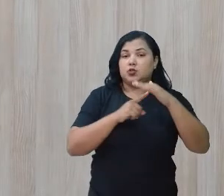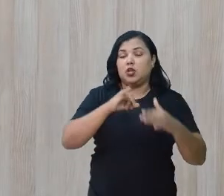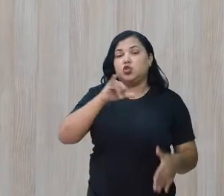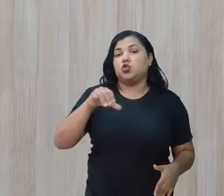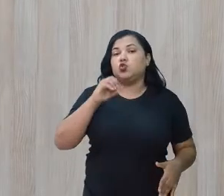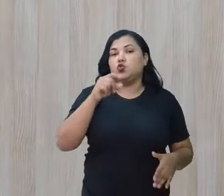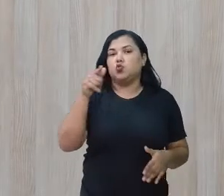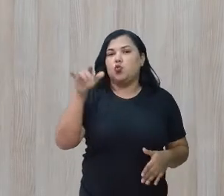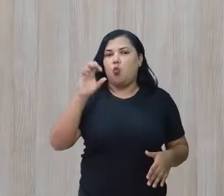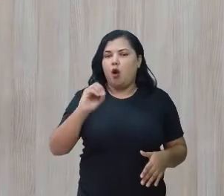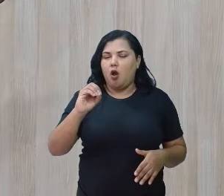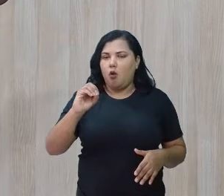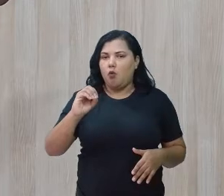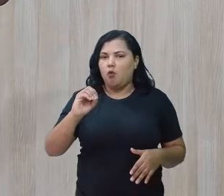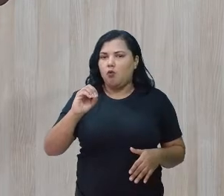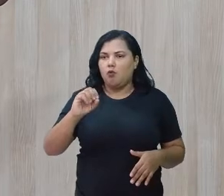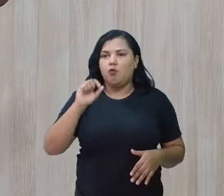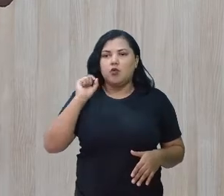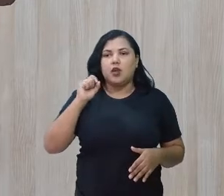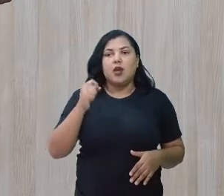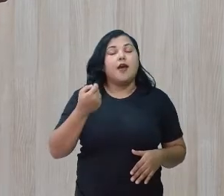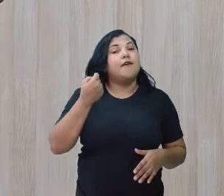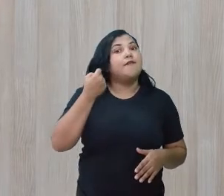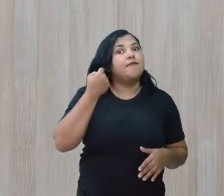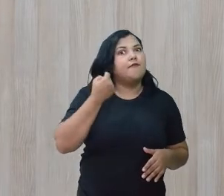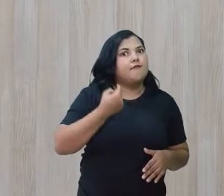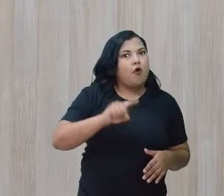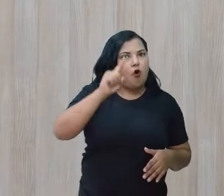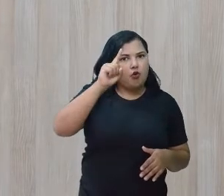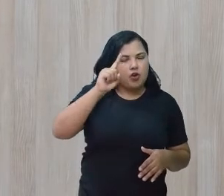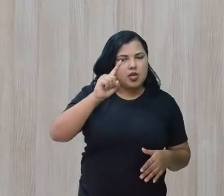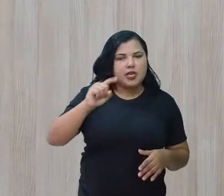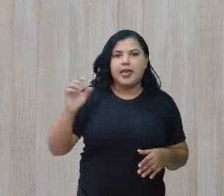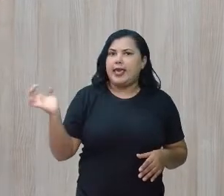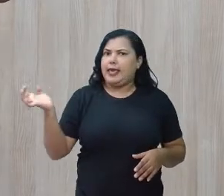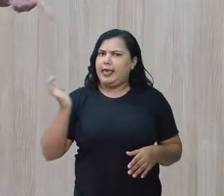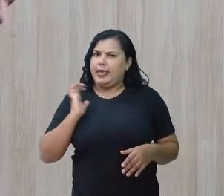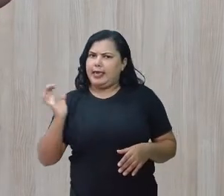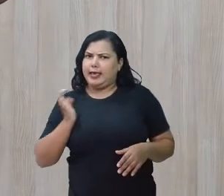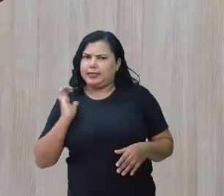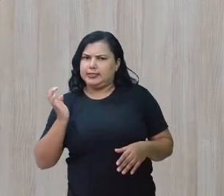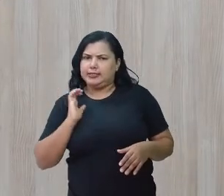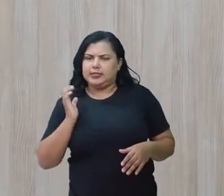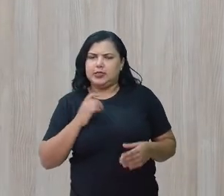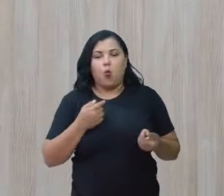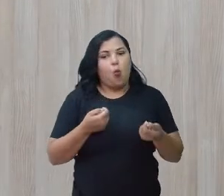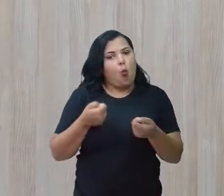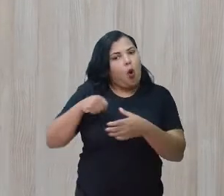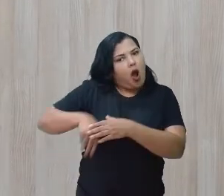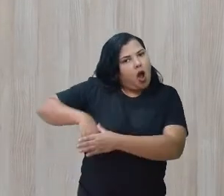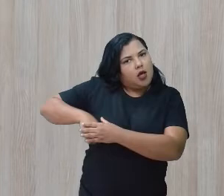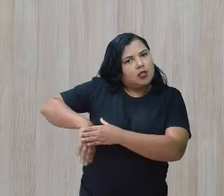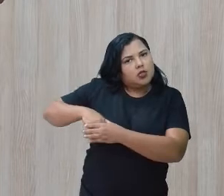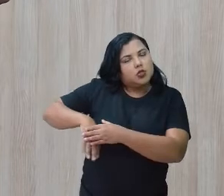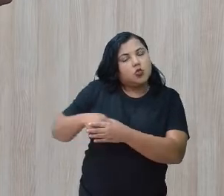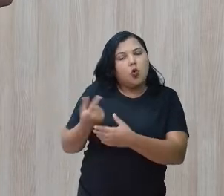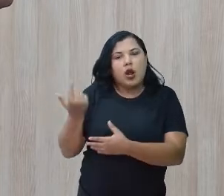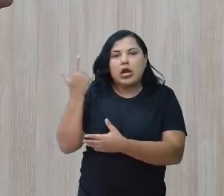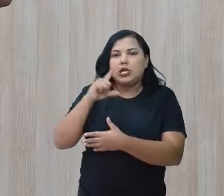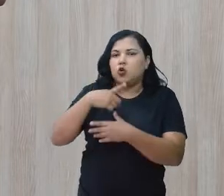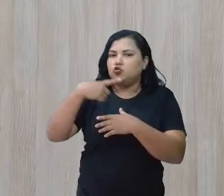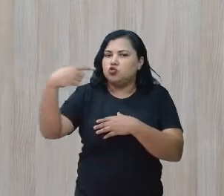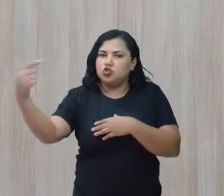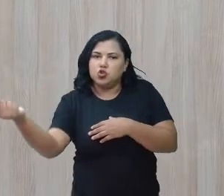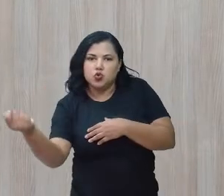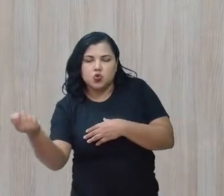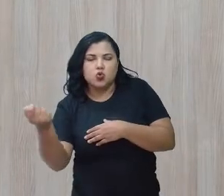Romão foi fazer alguma coisa, enriqueceu, economizou, ganhou, retirou-se,